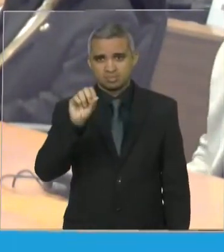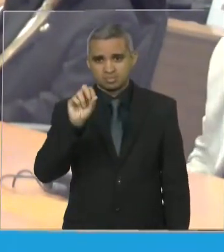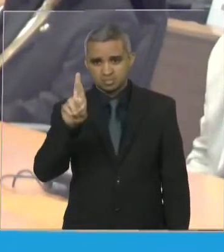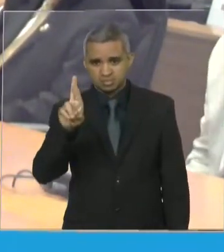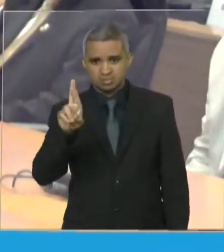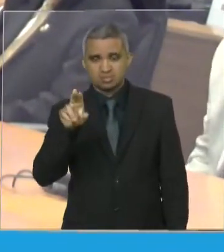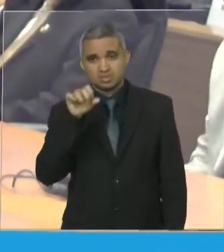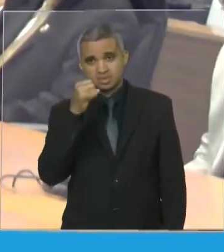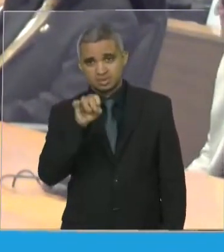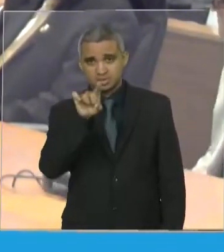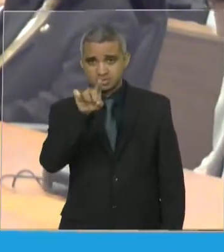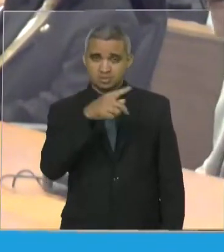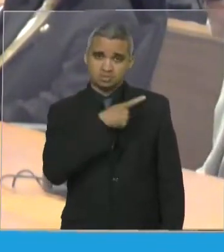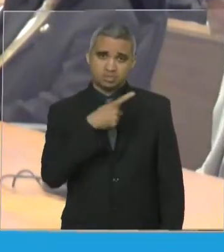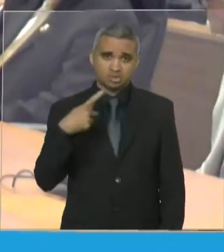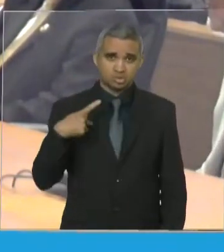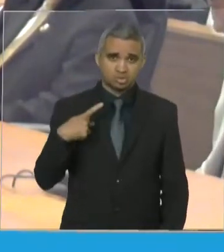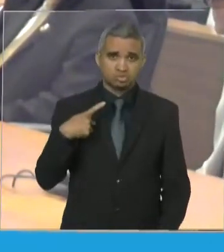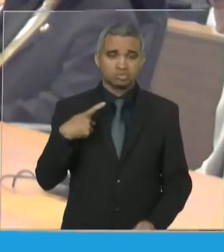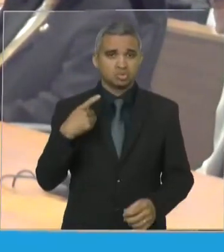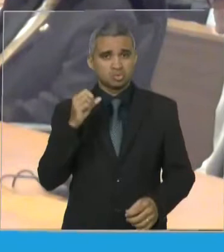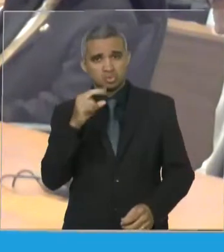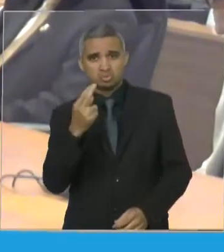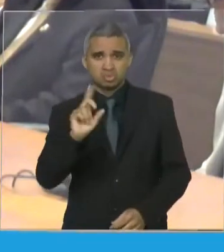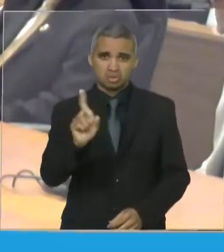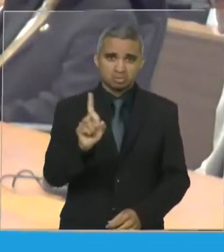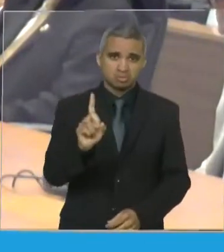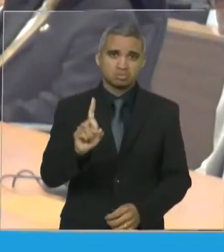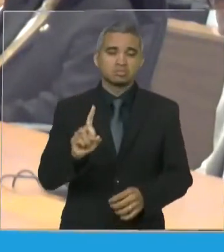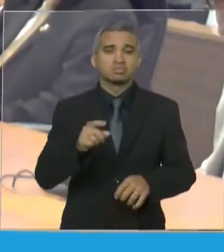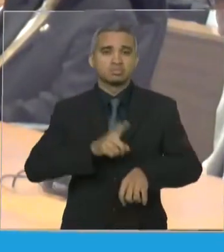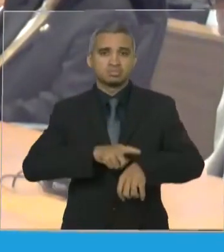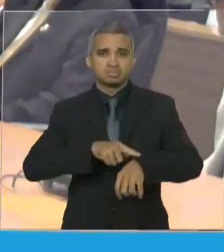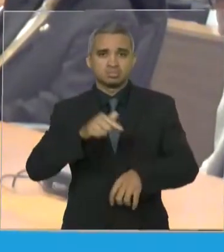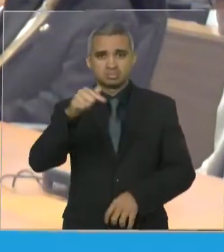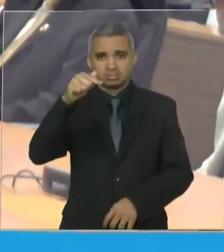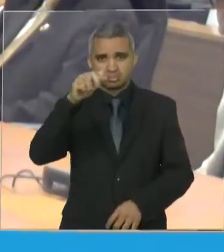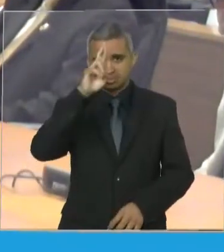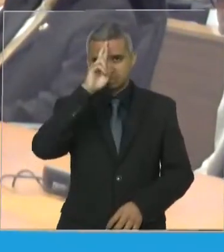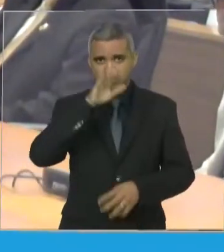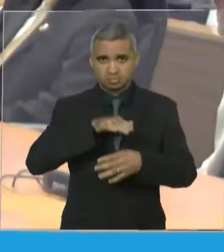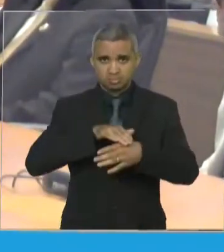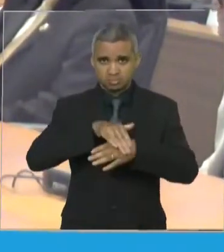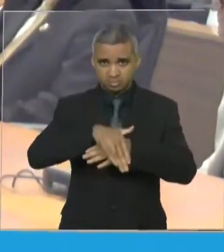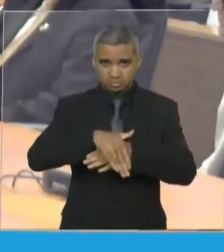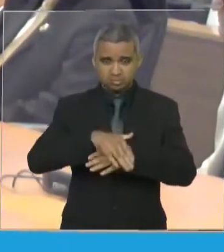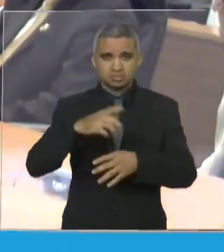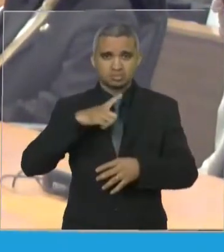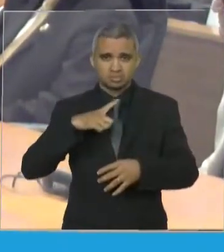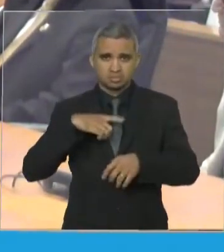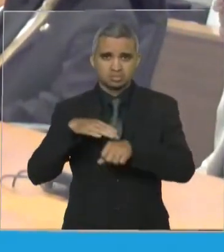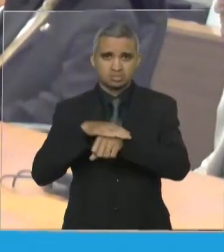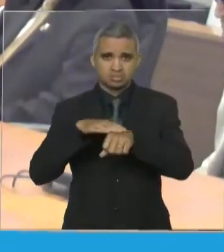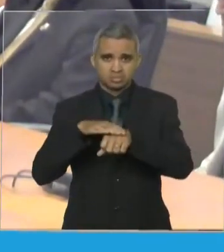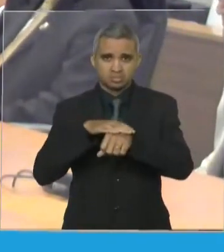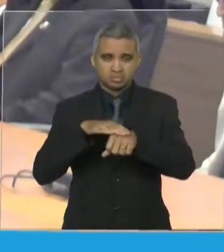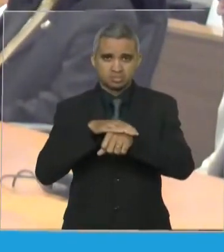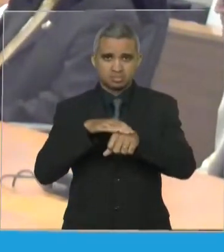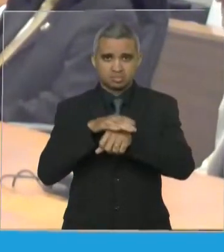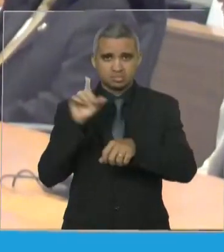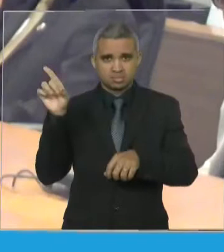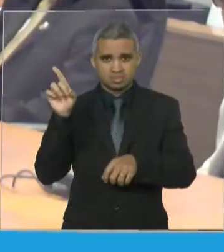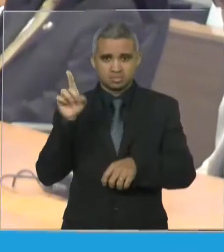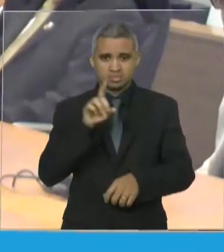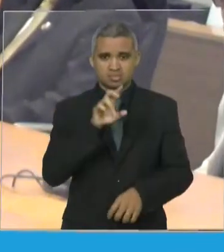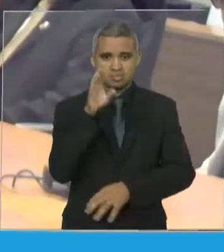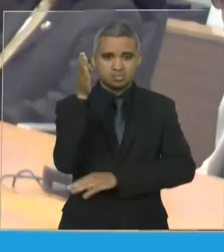Então, hoje, às 19 horas, 7 horas da noite, diálogo com o nosso embaixador no Rio Poti. Está certinho assim,